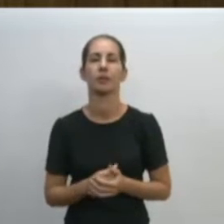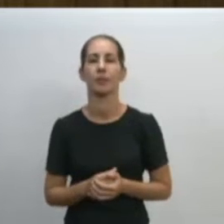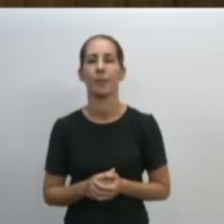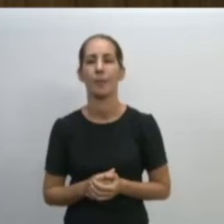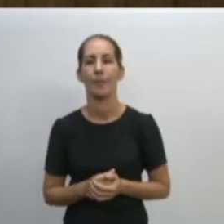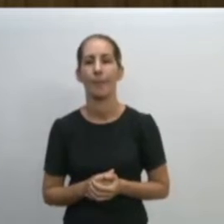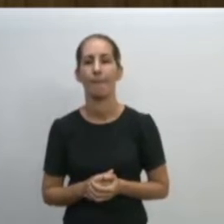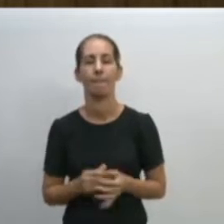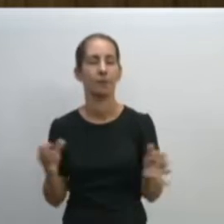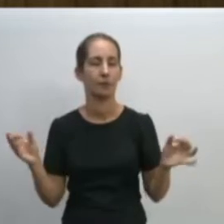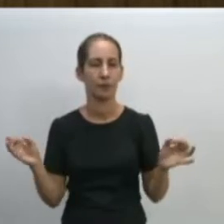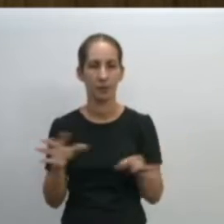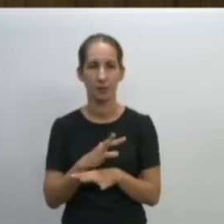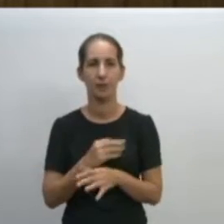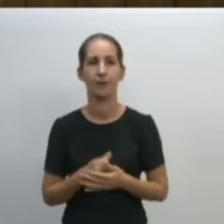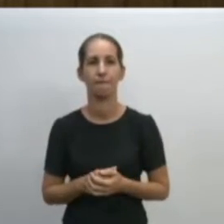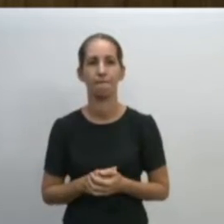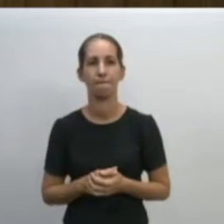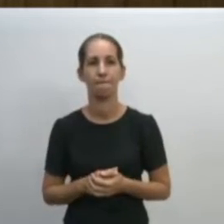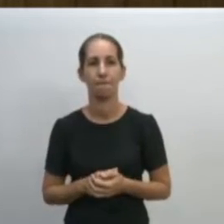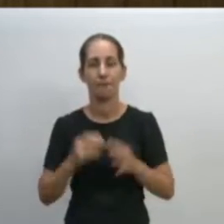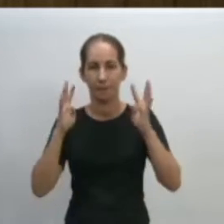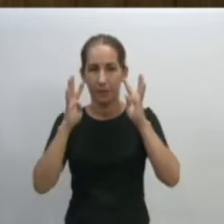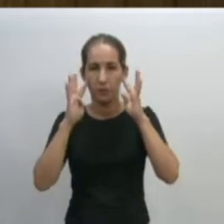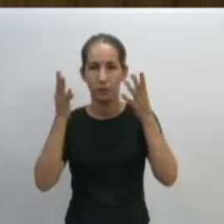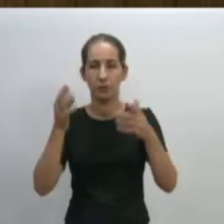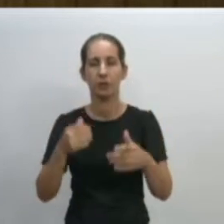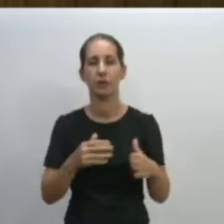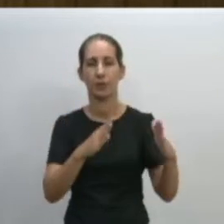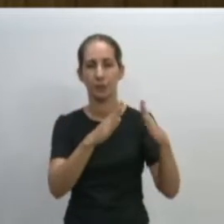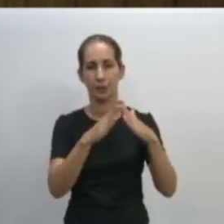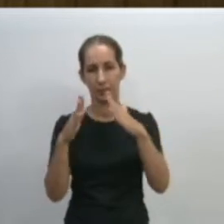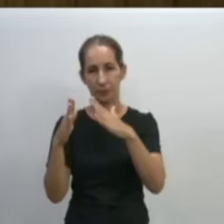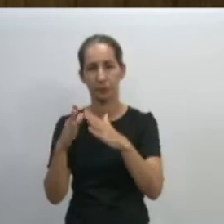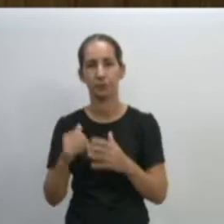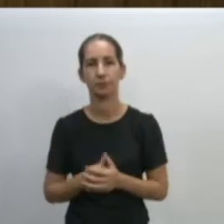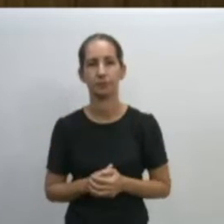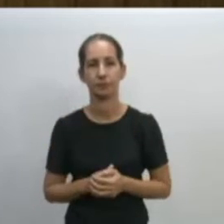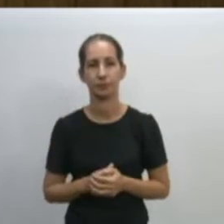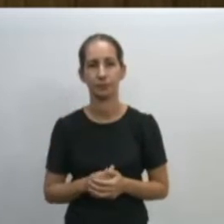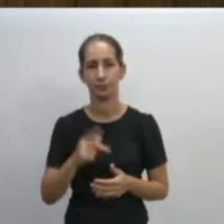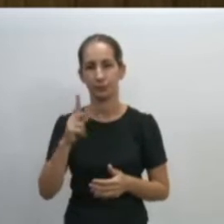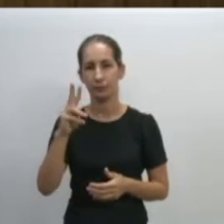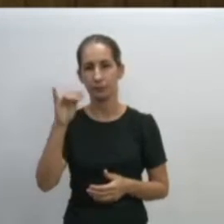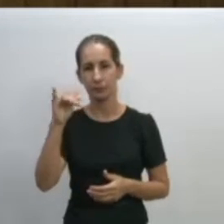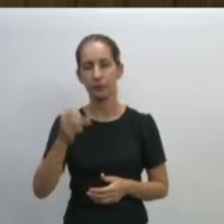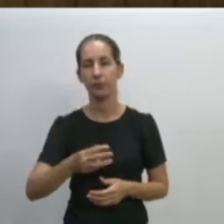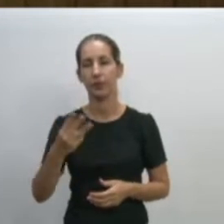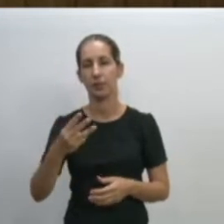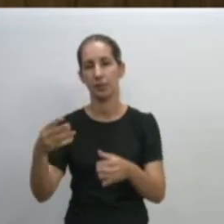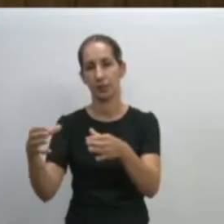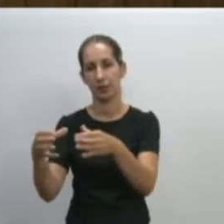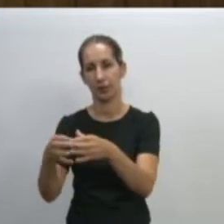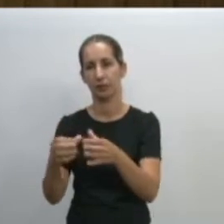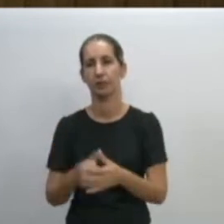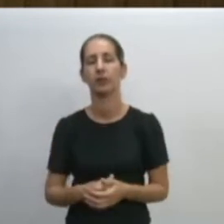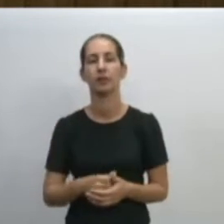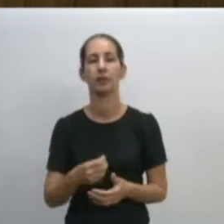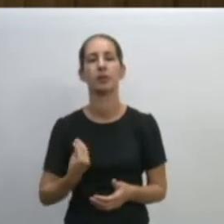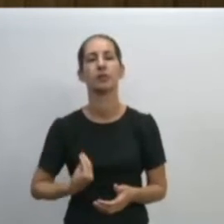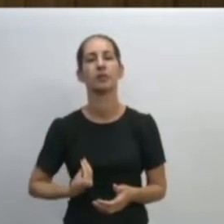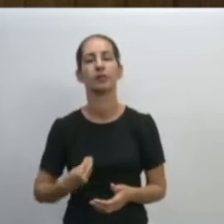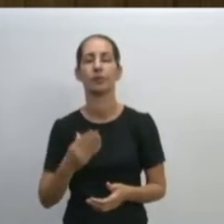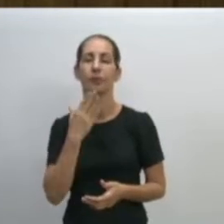possa finalizar e dar uma solução para esses moradores. Ali no Conjunto Pirangi, na terceira etapa, existe também